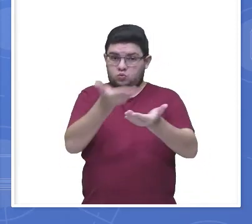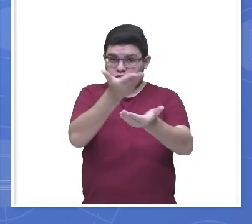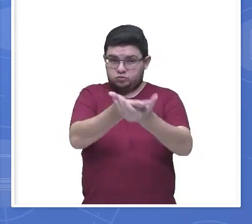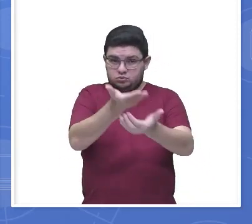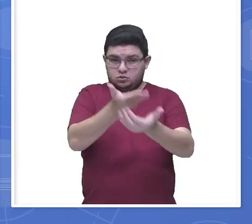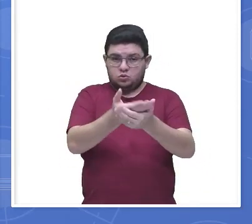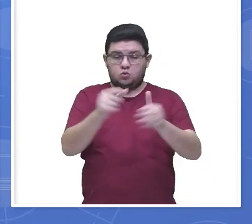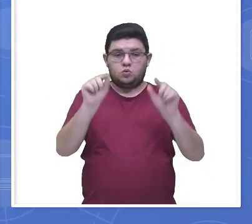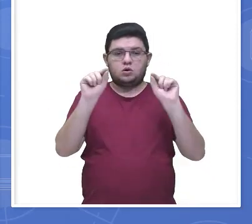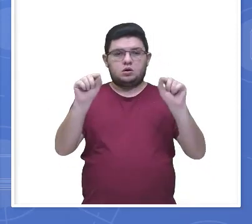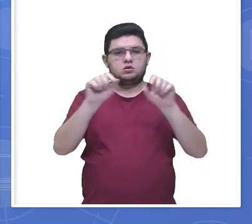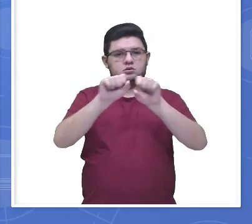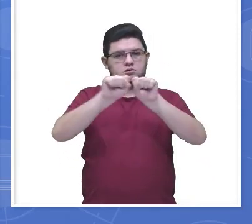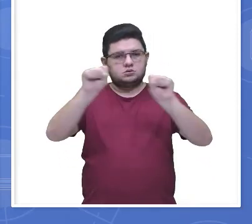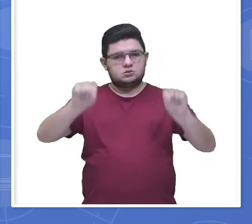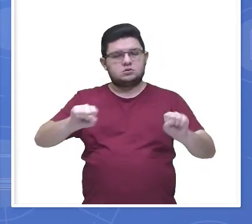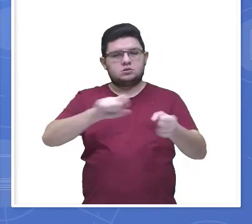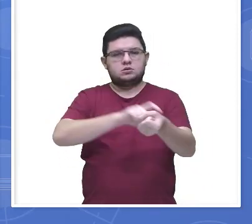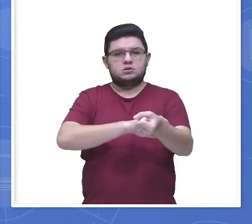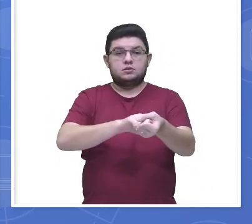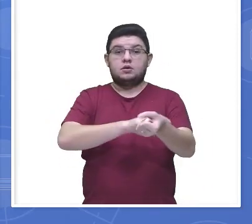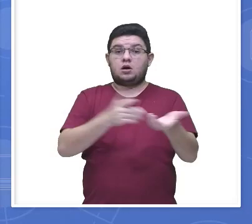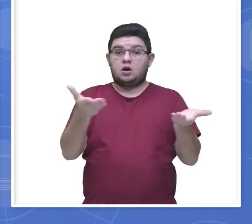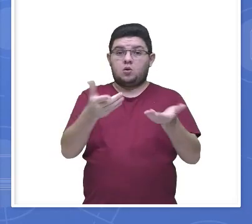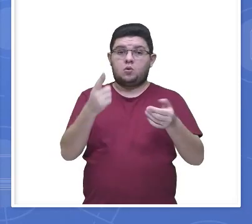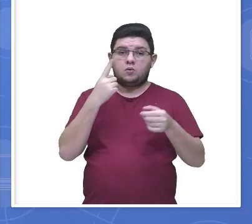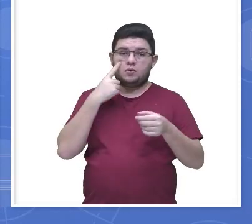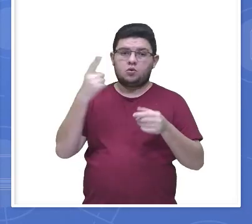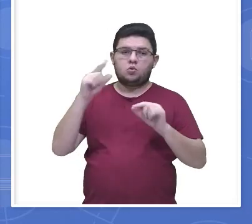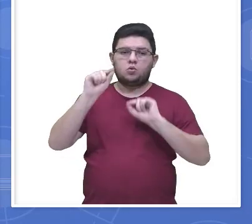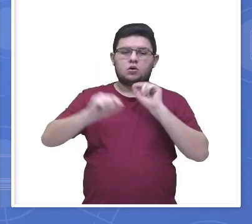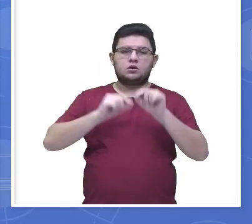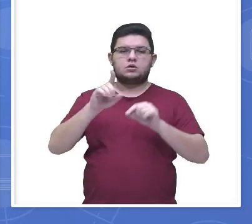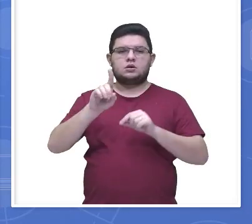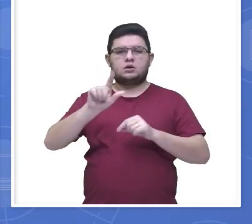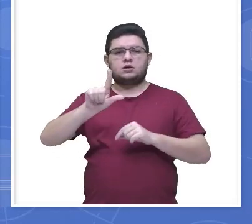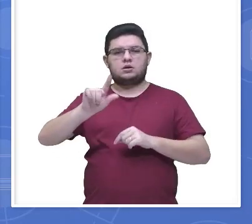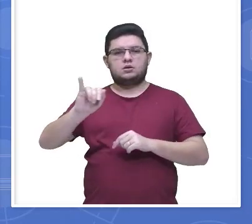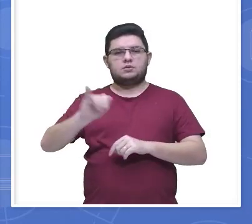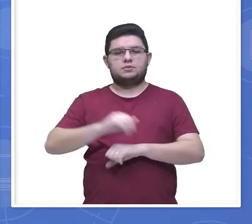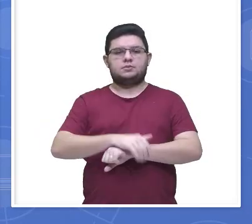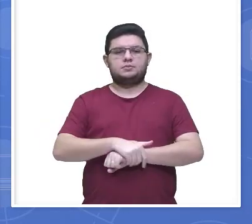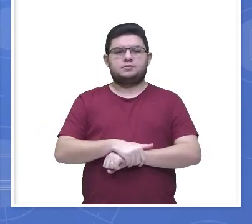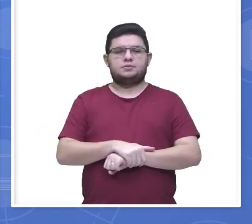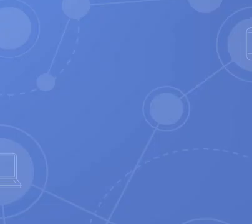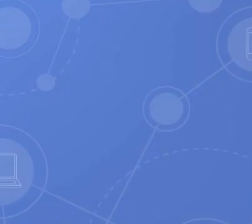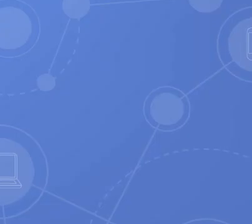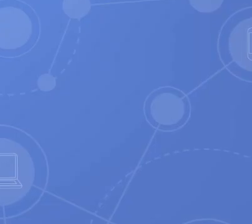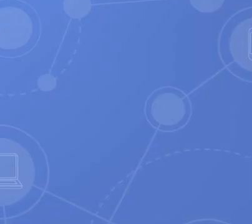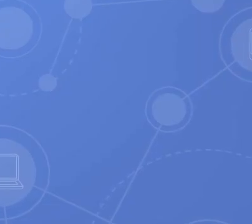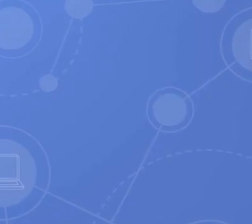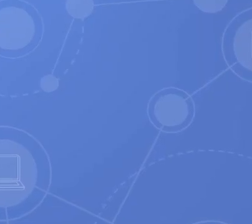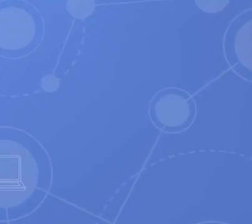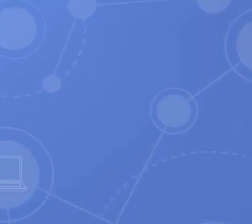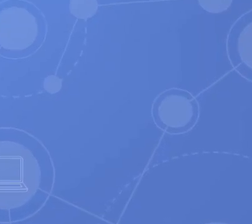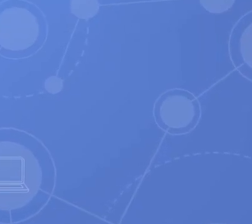pouquinho mais aí sobre o sistema nervoso. Agora, nós vamos aí para a nossa dinâmica local interativa.